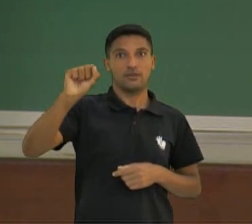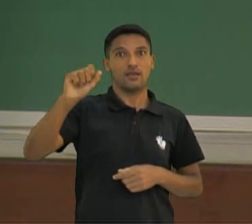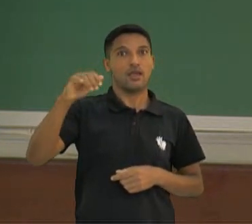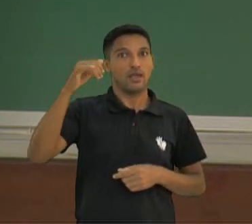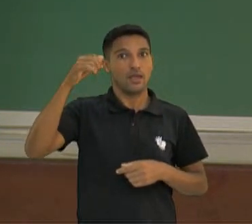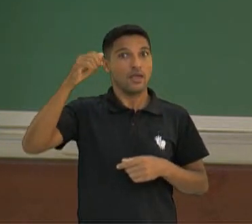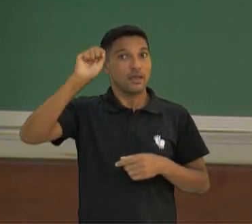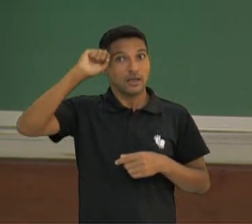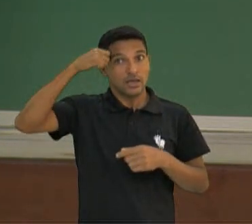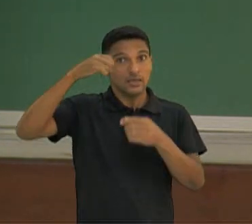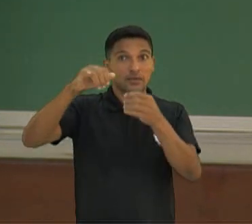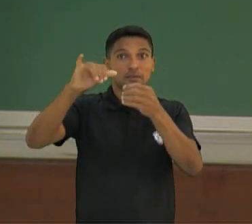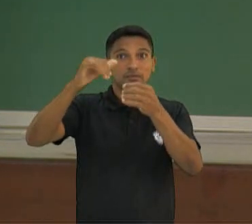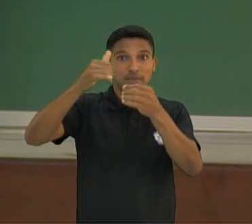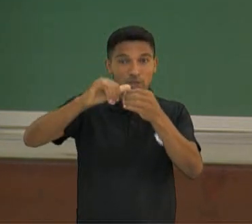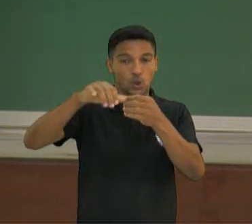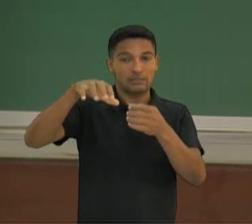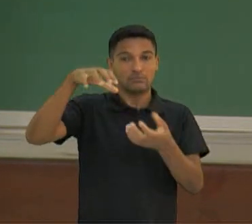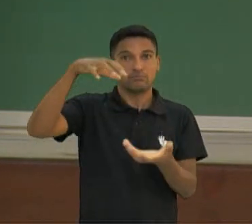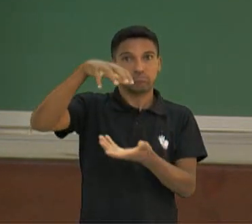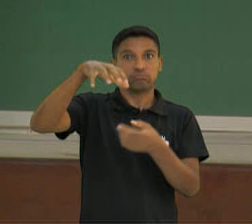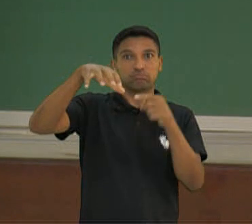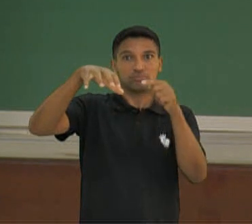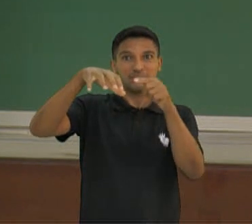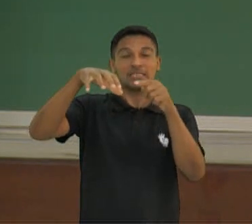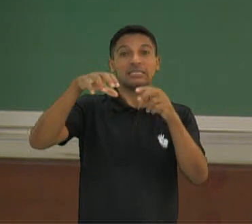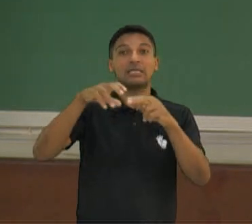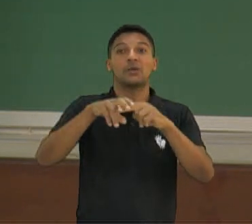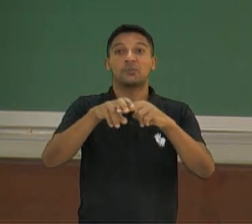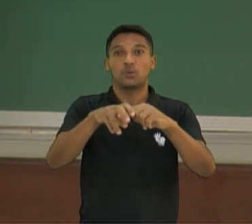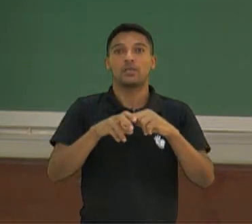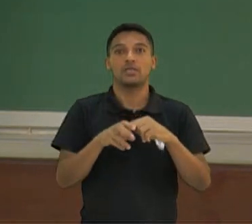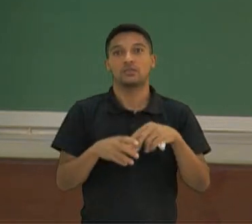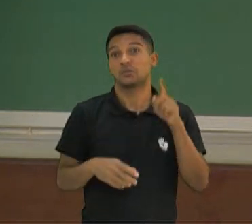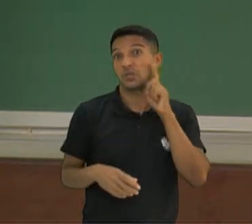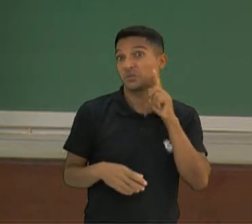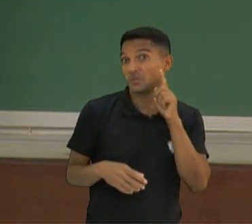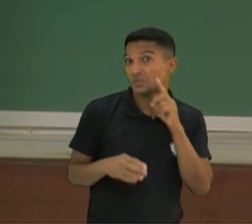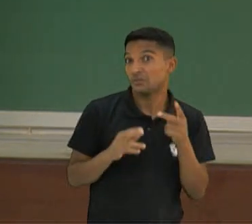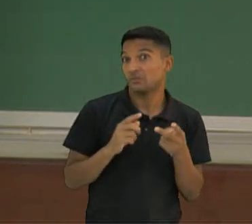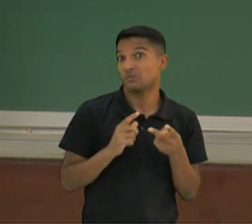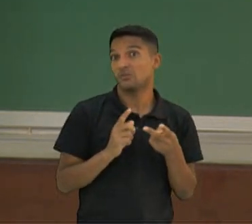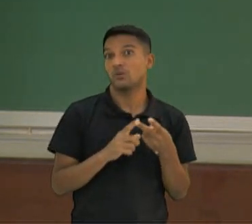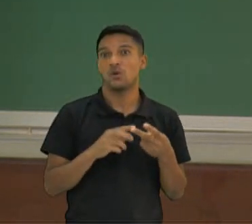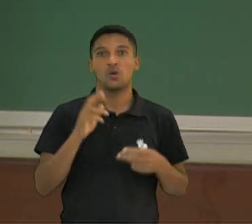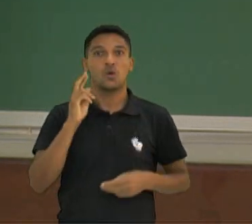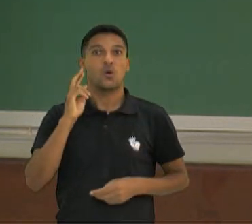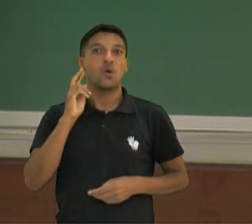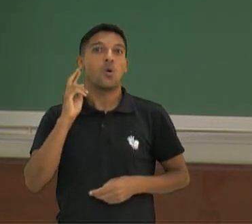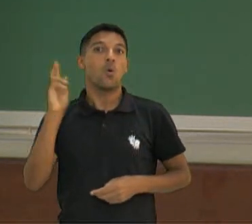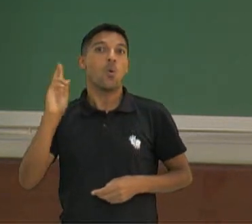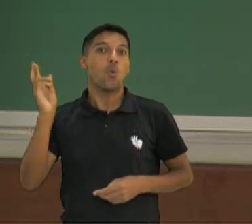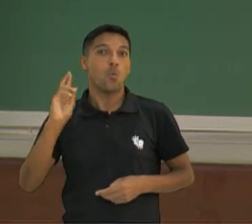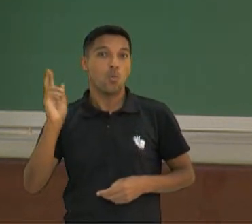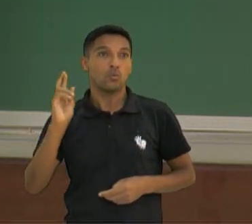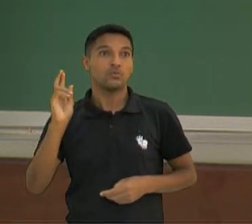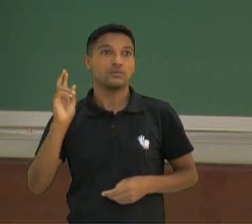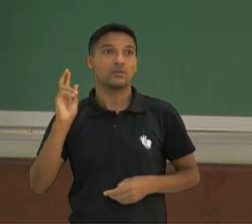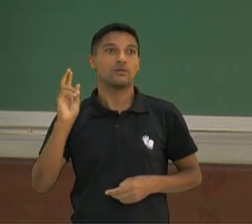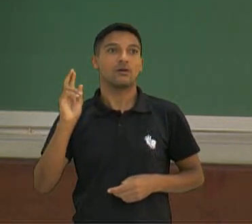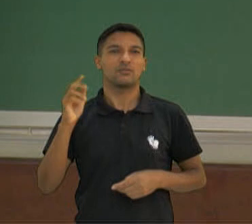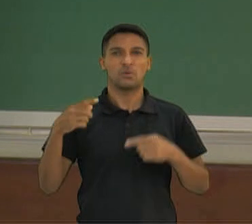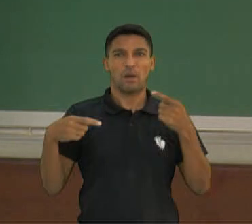né? Tem a União Siberiana da Academia Russa de Ciências, ó, vive mais de